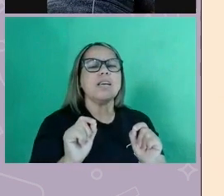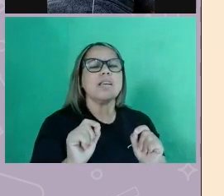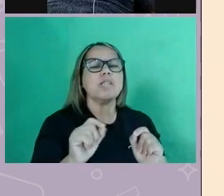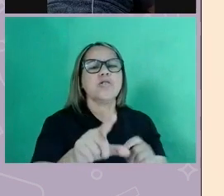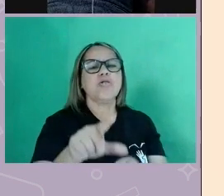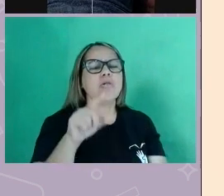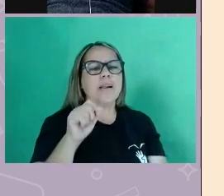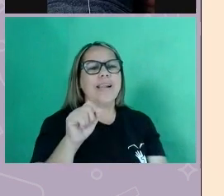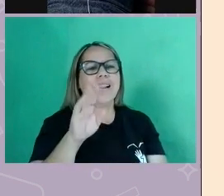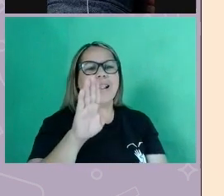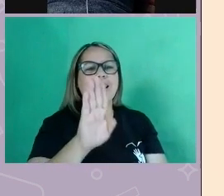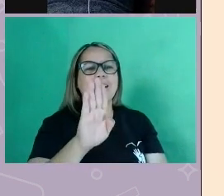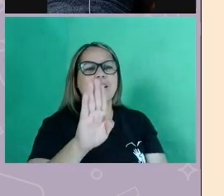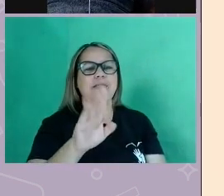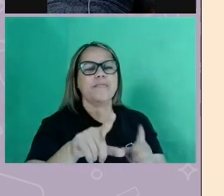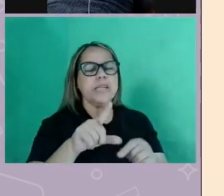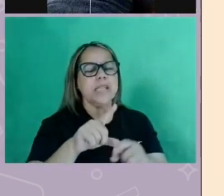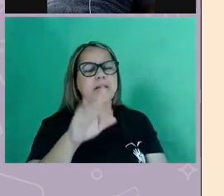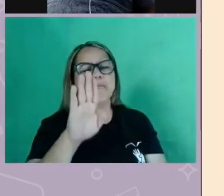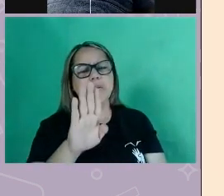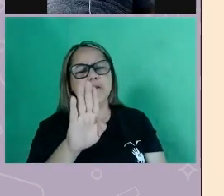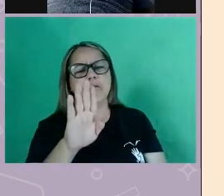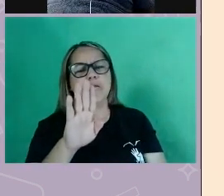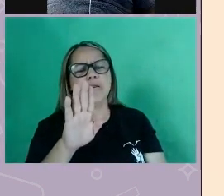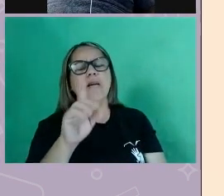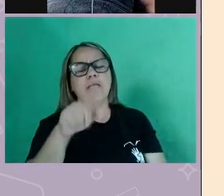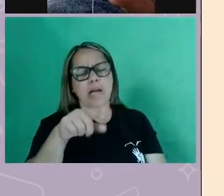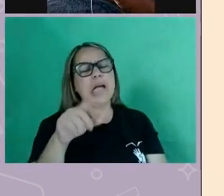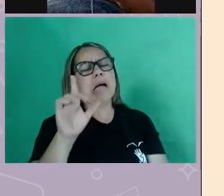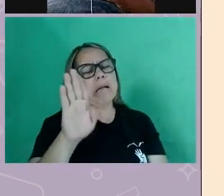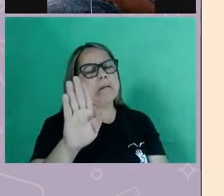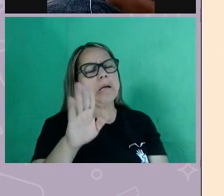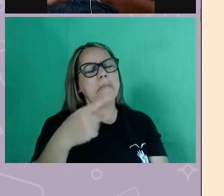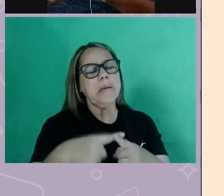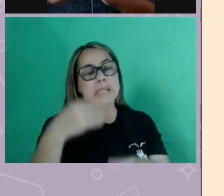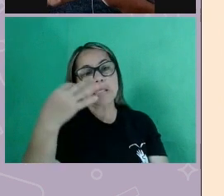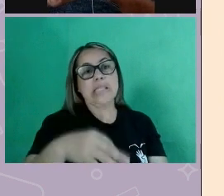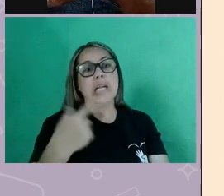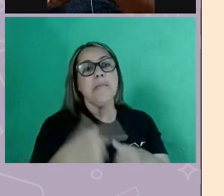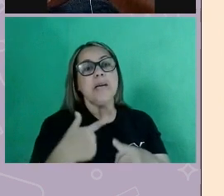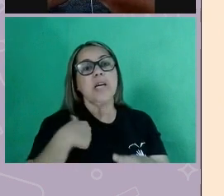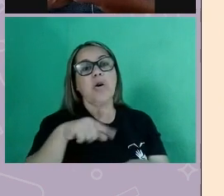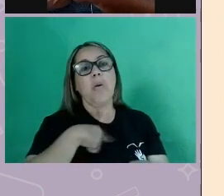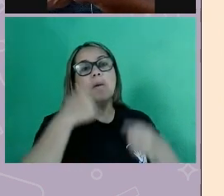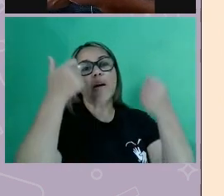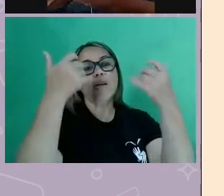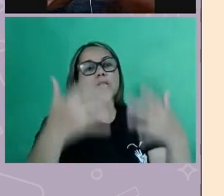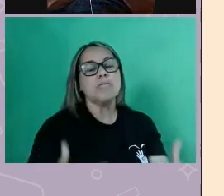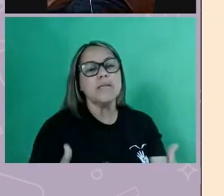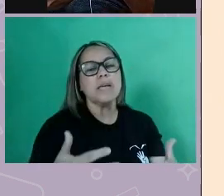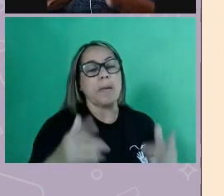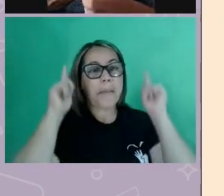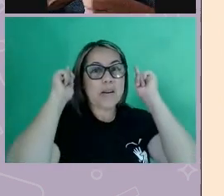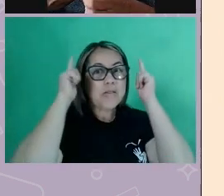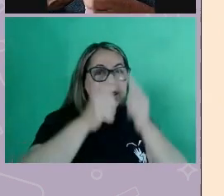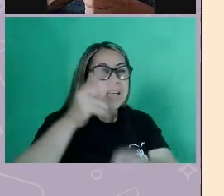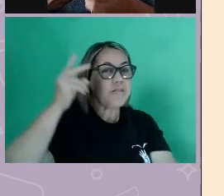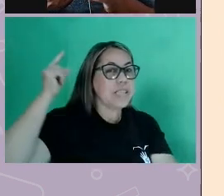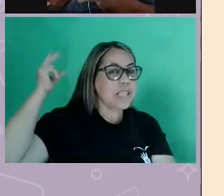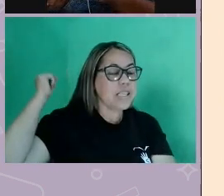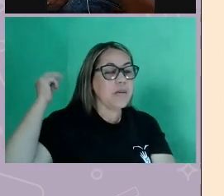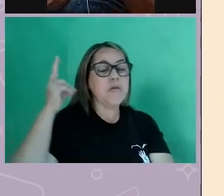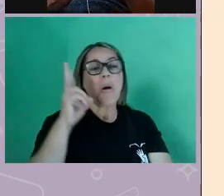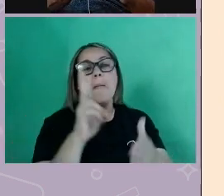que a gente examinou rapidamente mas é ela porque como eu falei antes para os gregos antigos povos indígenas